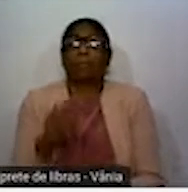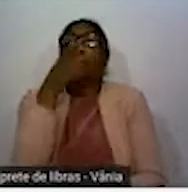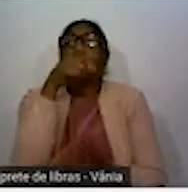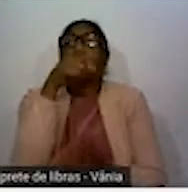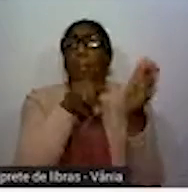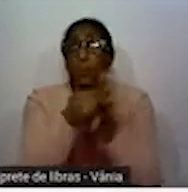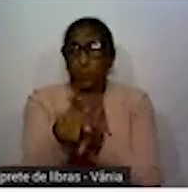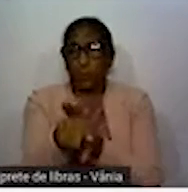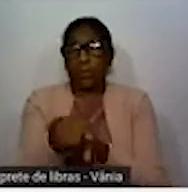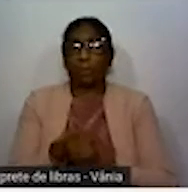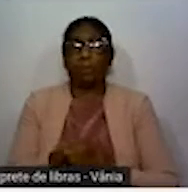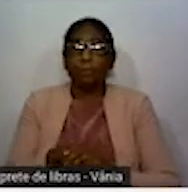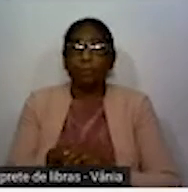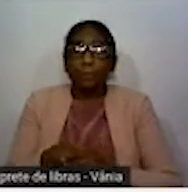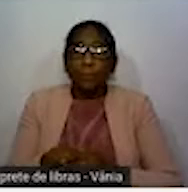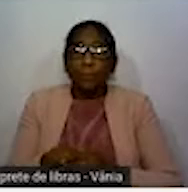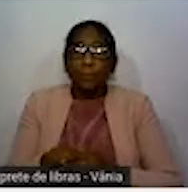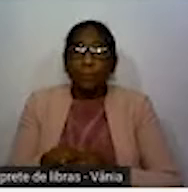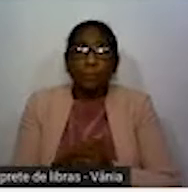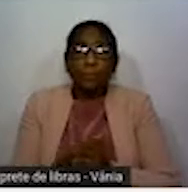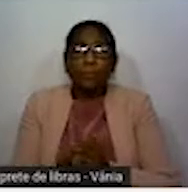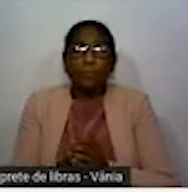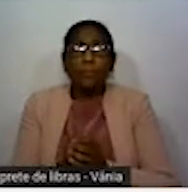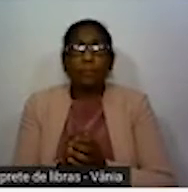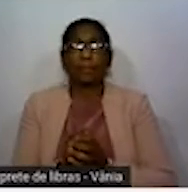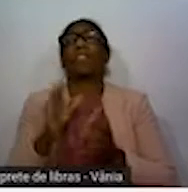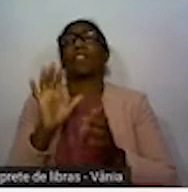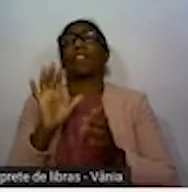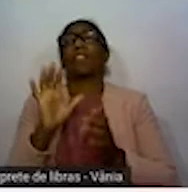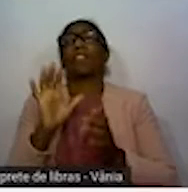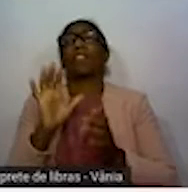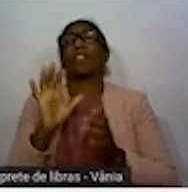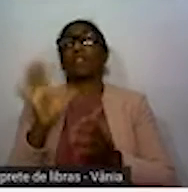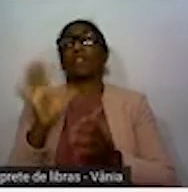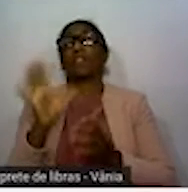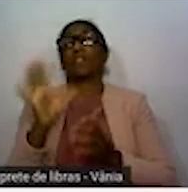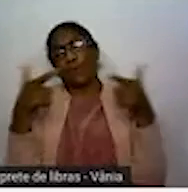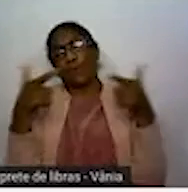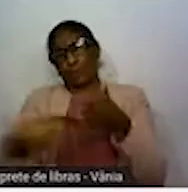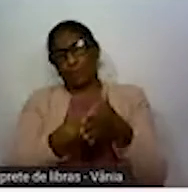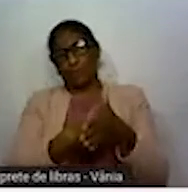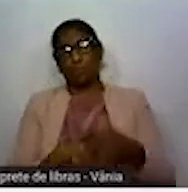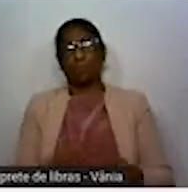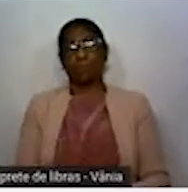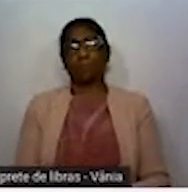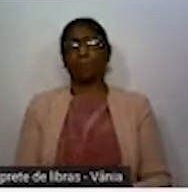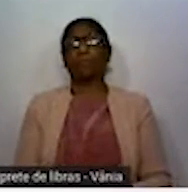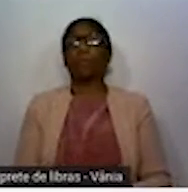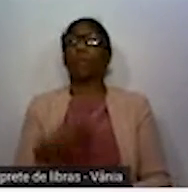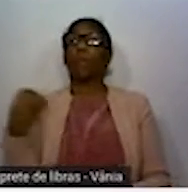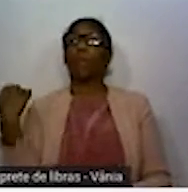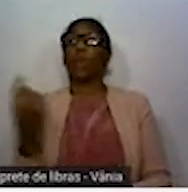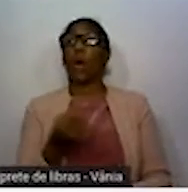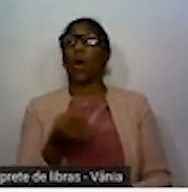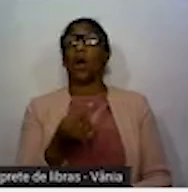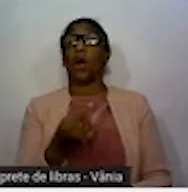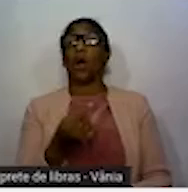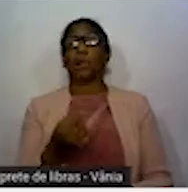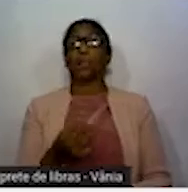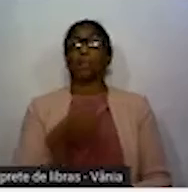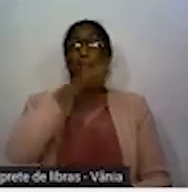será feita pela imprensa que algumas pessoas fazem porque que nós estamos retirando pessoalmente da educação